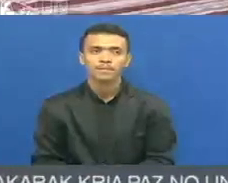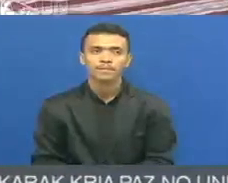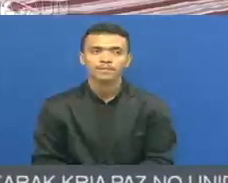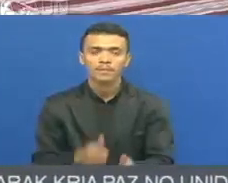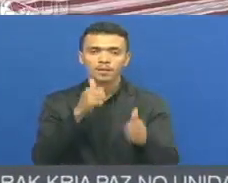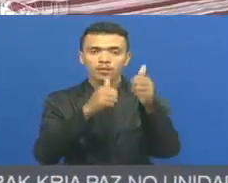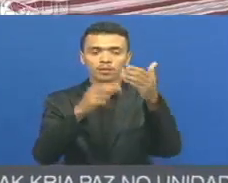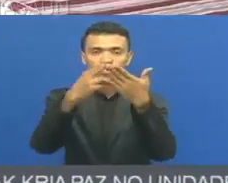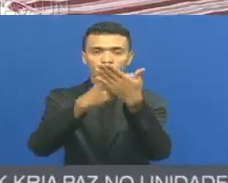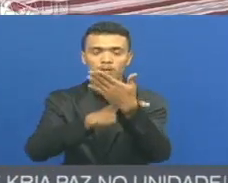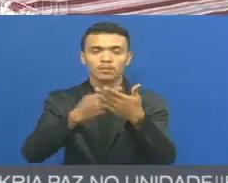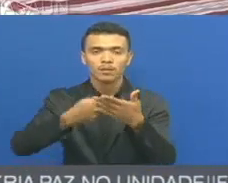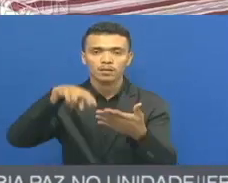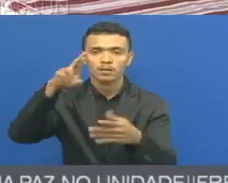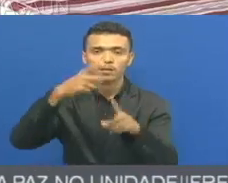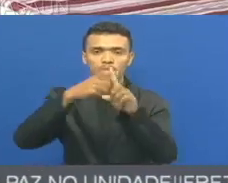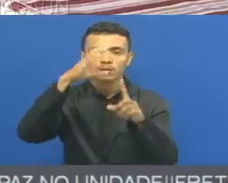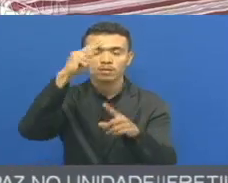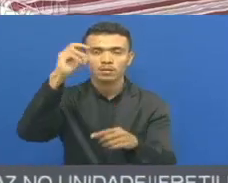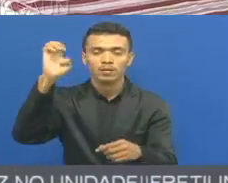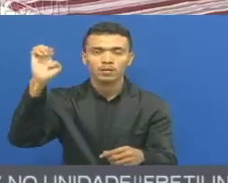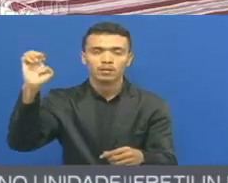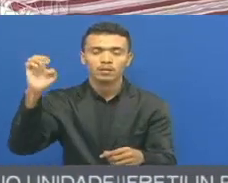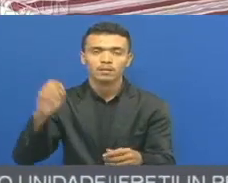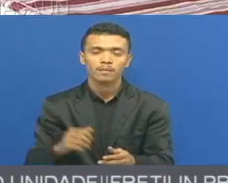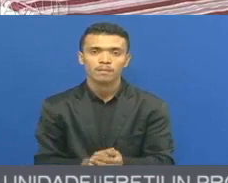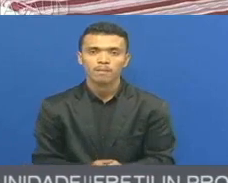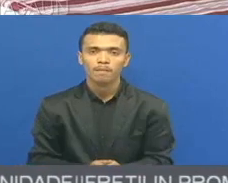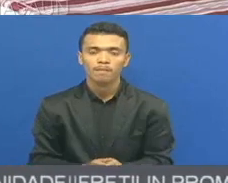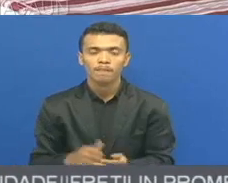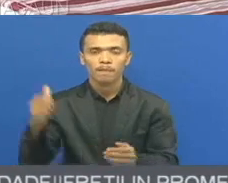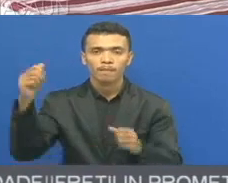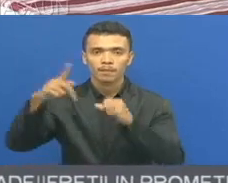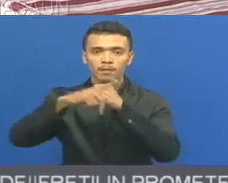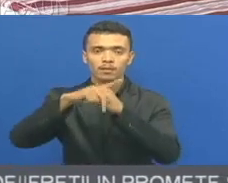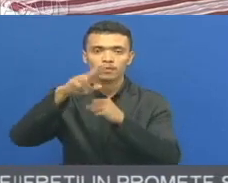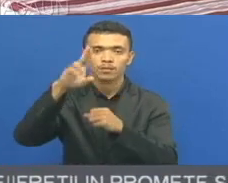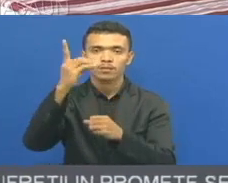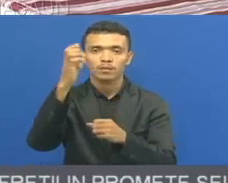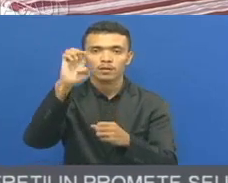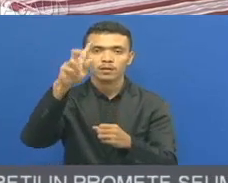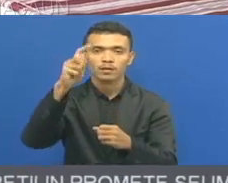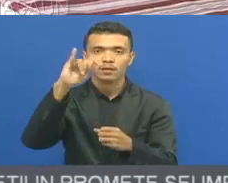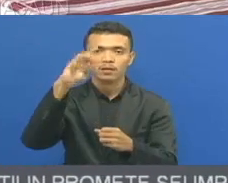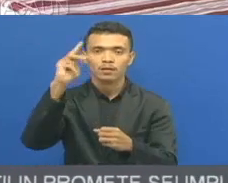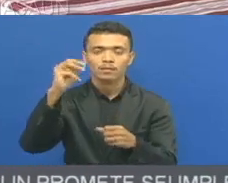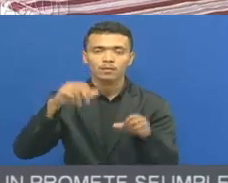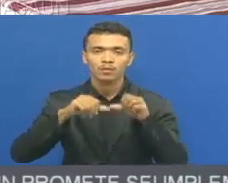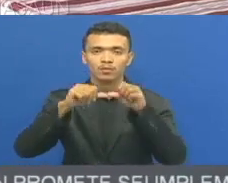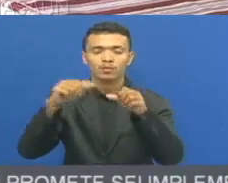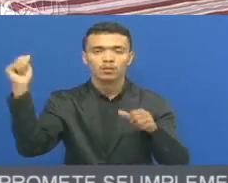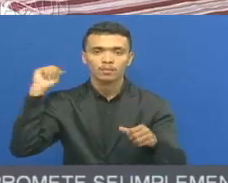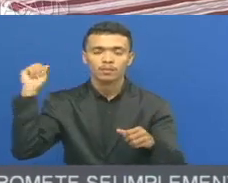Tuir orário nebe aprova husi Comissão Nacional Eleição CNE. Partido Undir Tim continua a halau campanha eleitoral iha